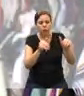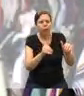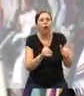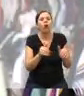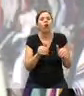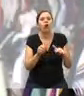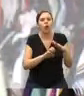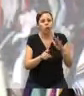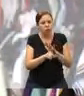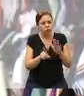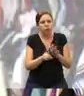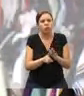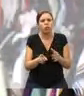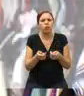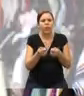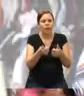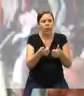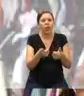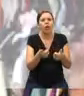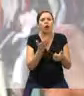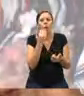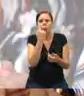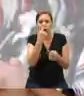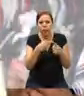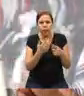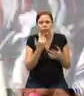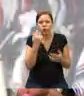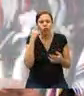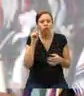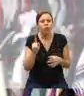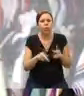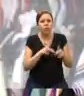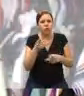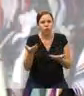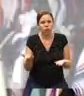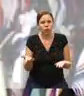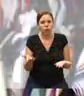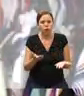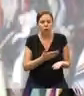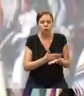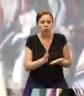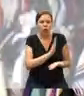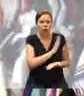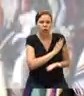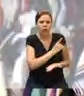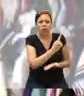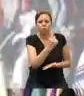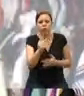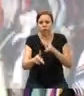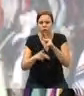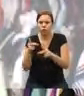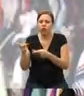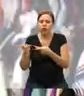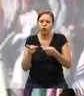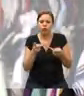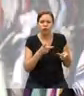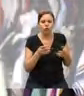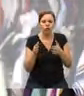uma refeição ao dia para essas pessoas. Aí foi juntando pessoas, é isso? Começou de coração para coração e de lá